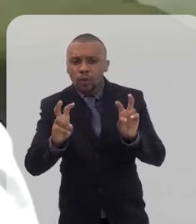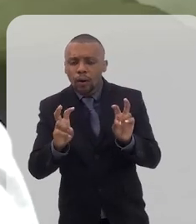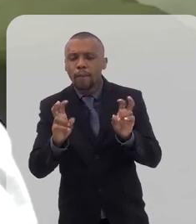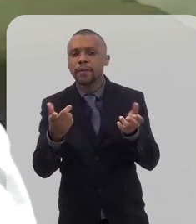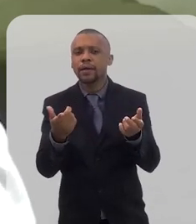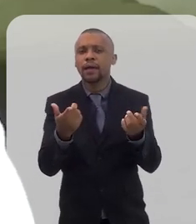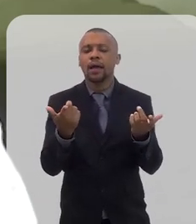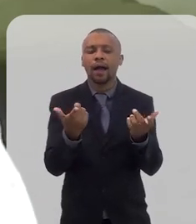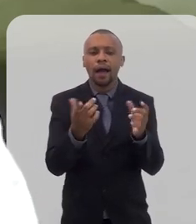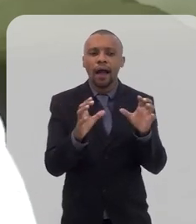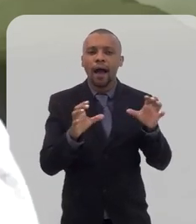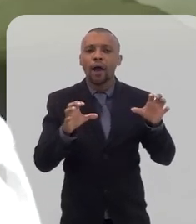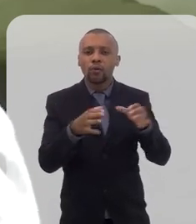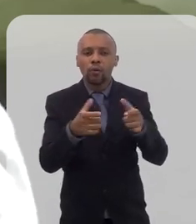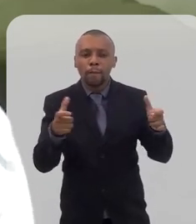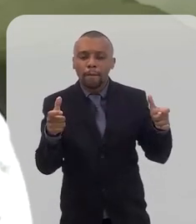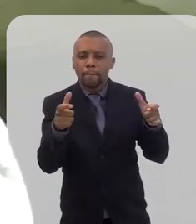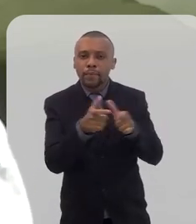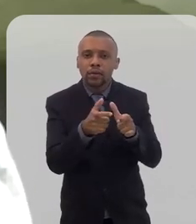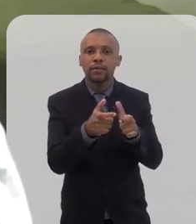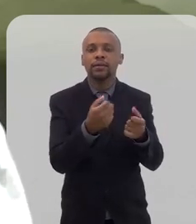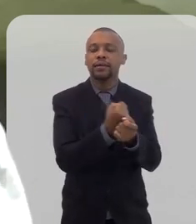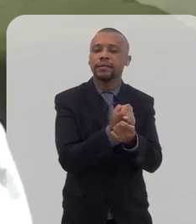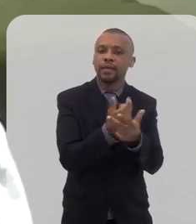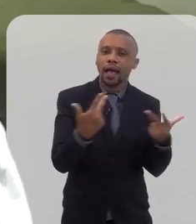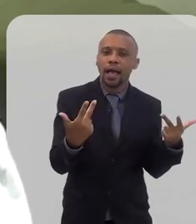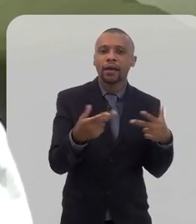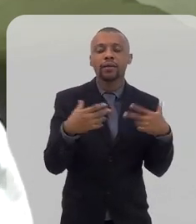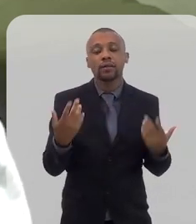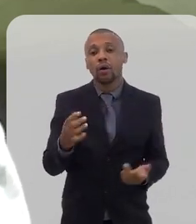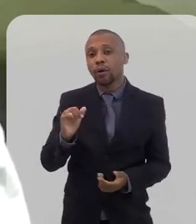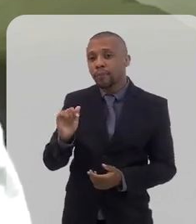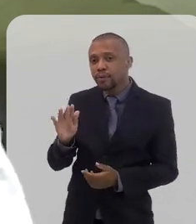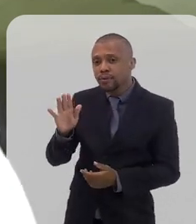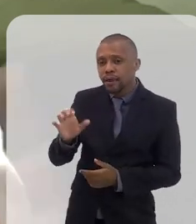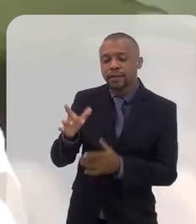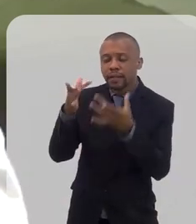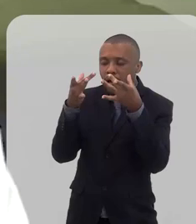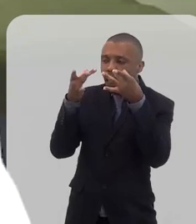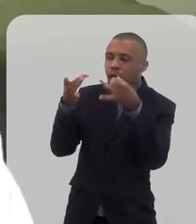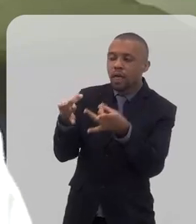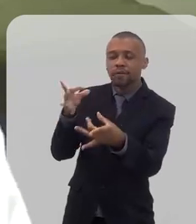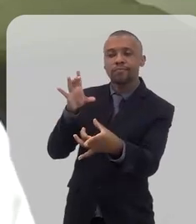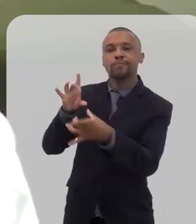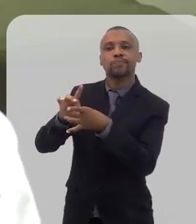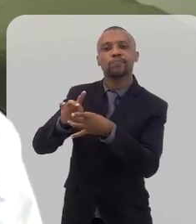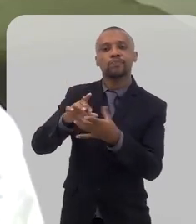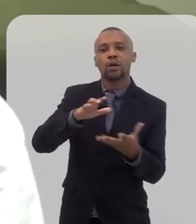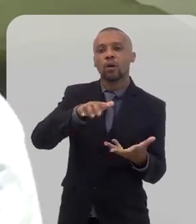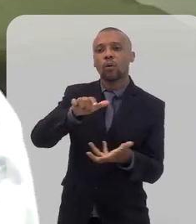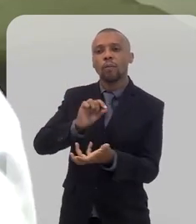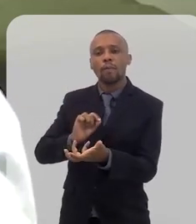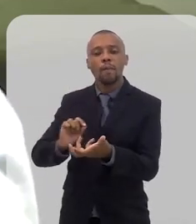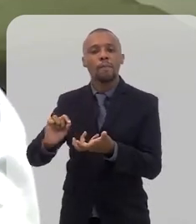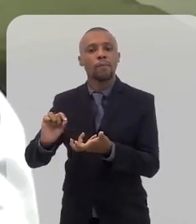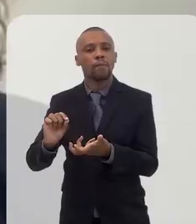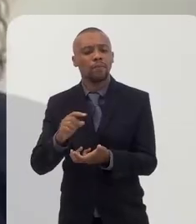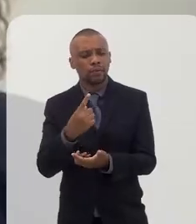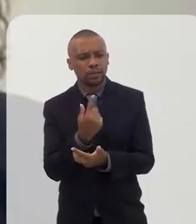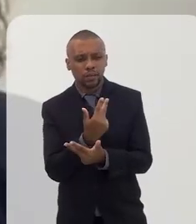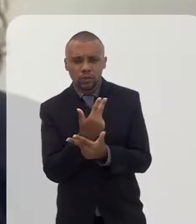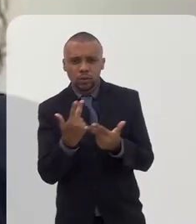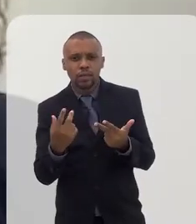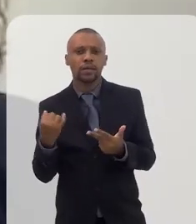das minorias étnicas. Então, o IBGE está sempre antenado nas questões internacionais também. Um dos